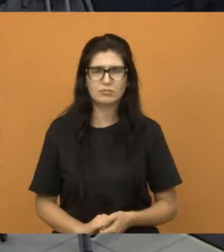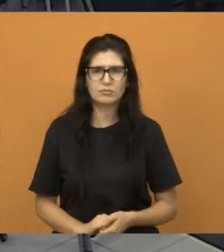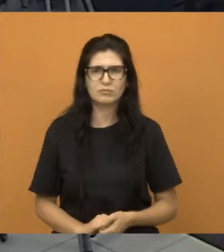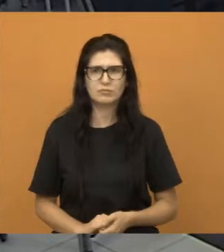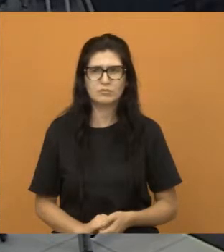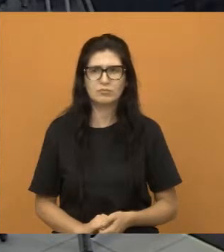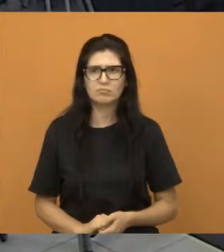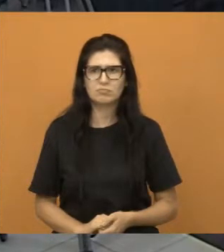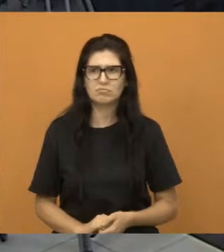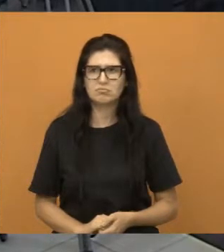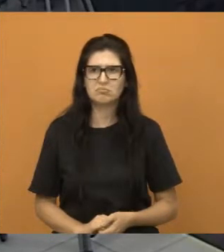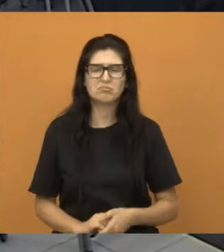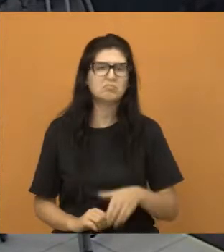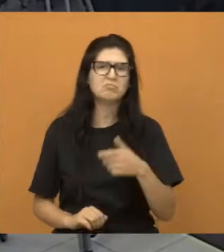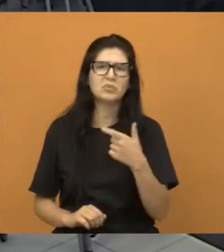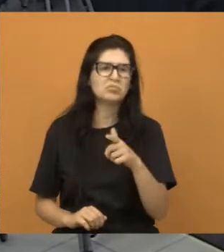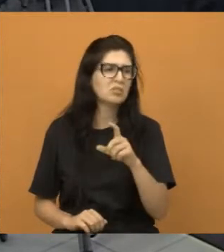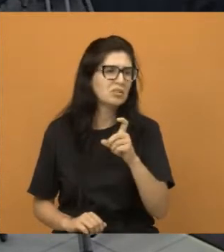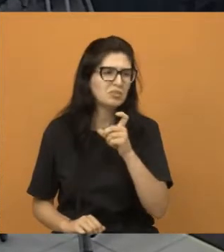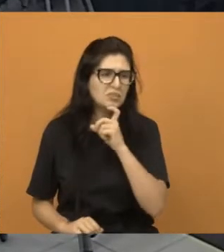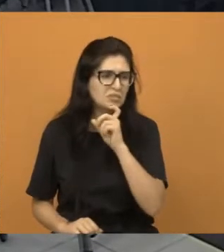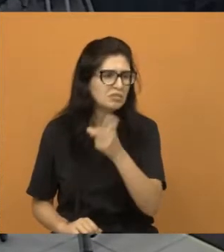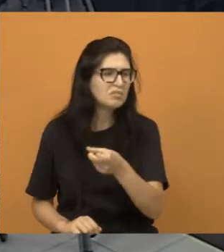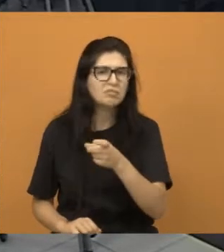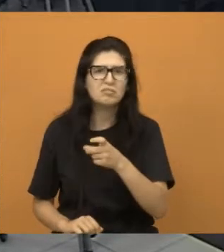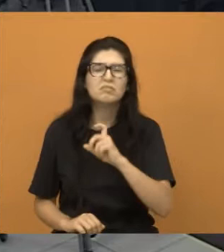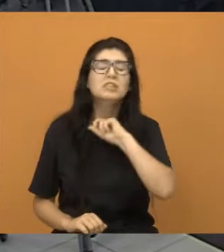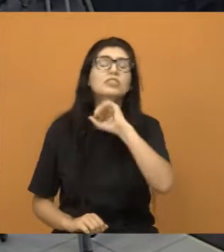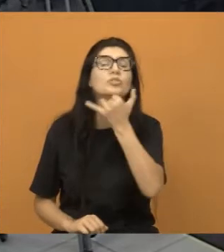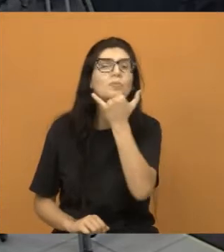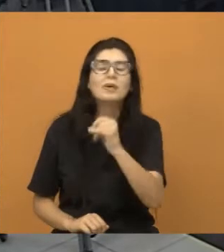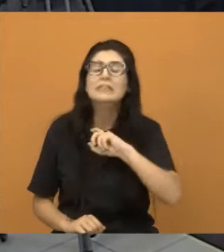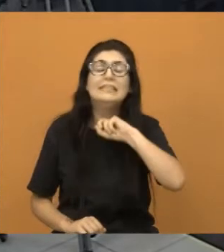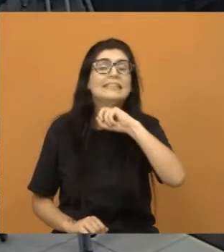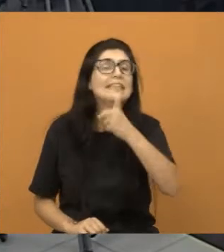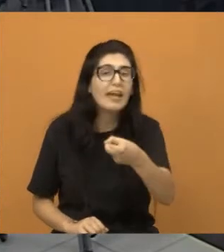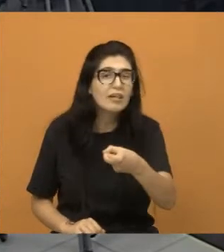Não havendo manifestação, vamos para a votação na forma nominal.